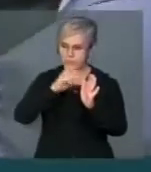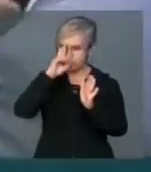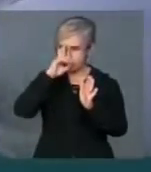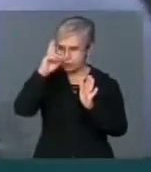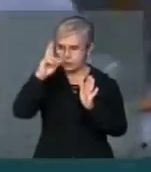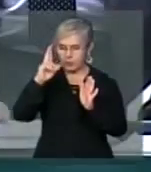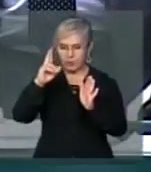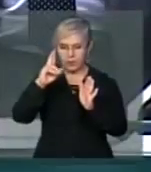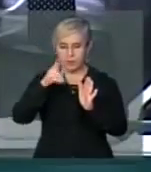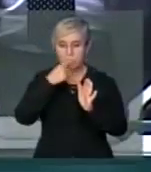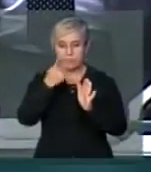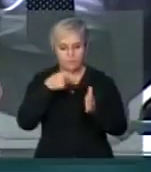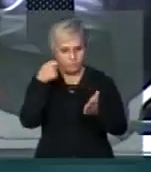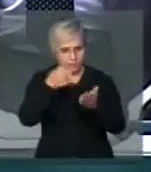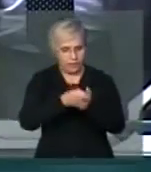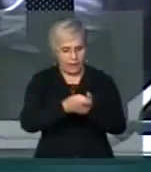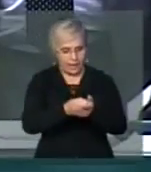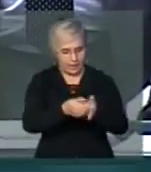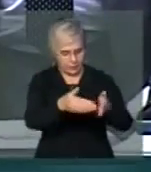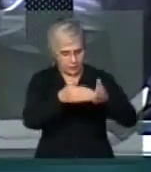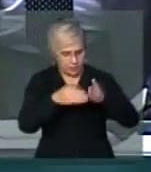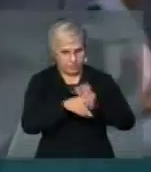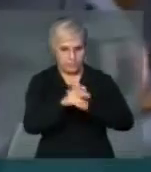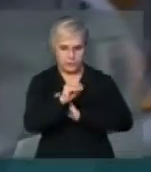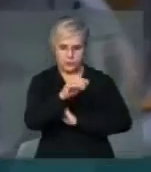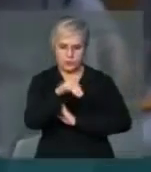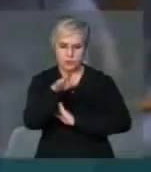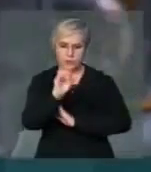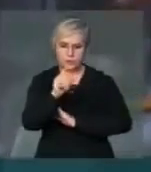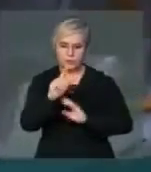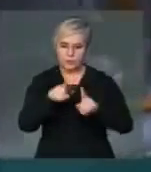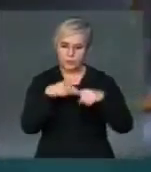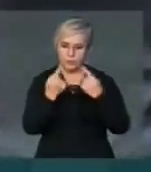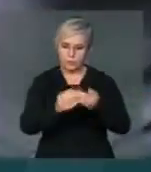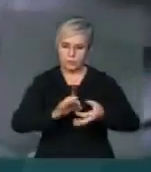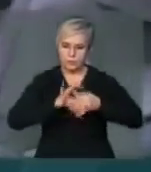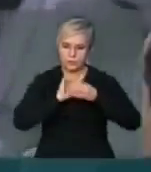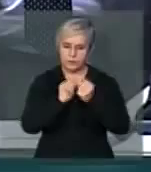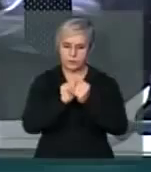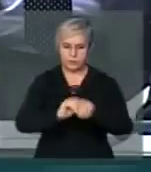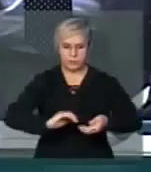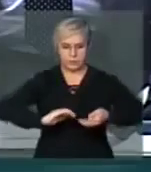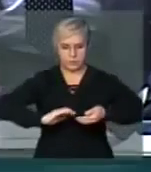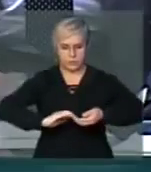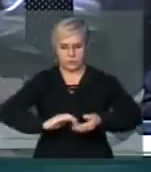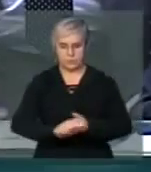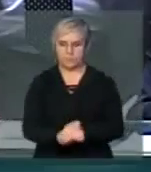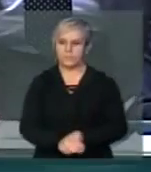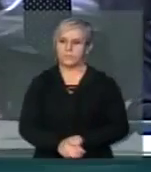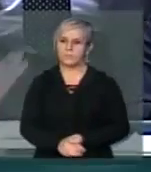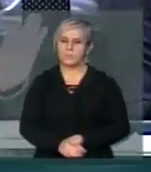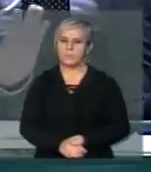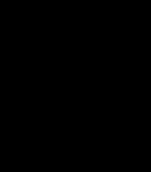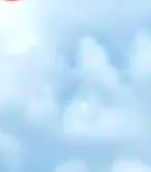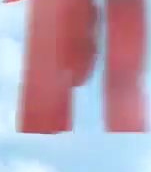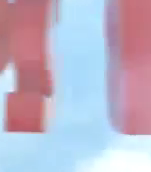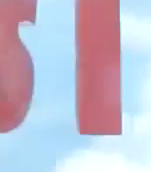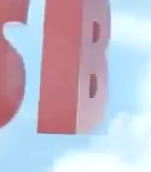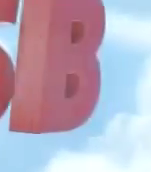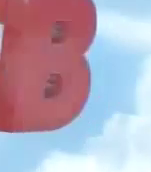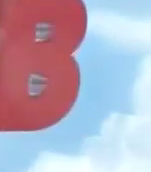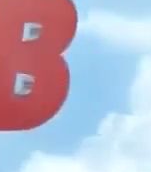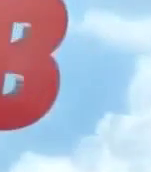de reiterar essa questão de ordem quando de uma sessão conjunta do Congresso. Já está respondido. Requerimento retirado de pauta.